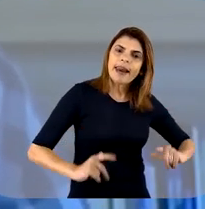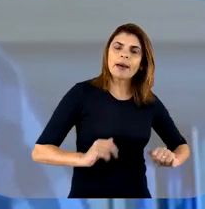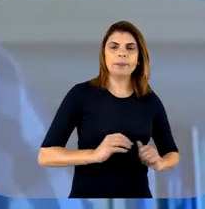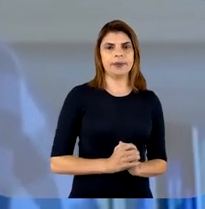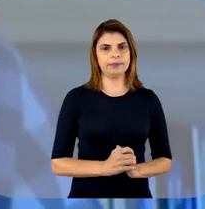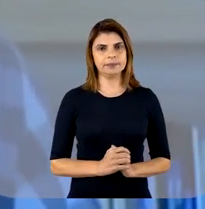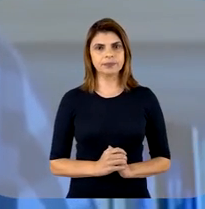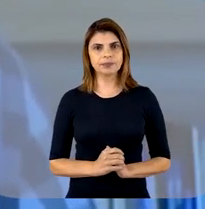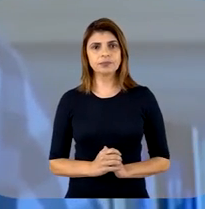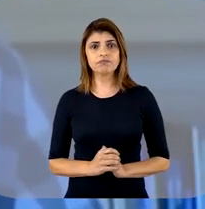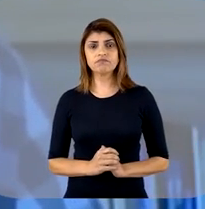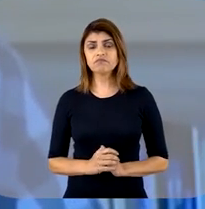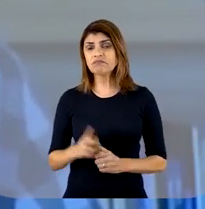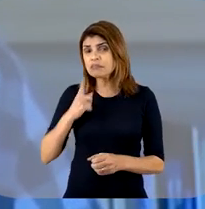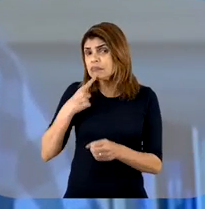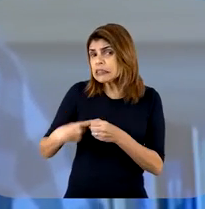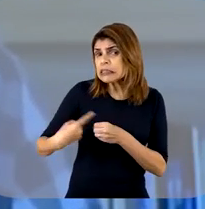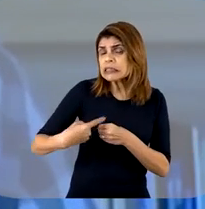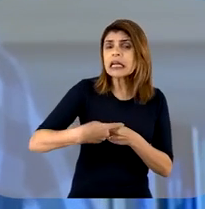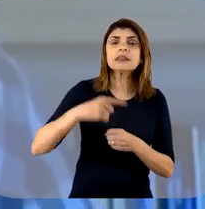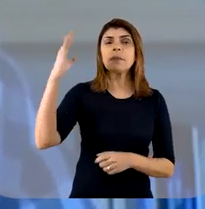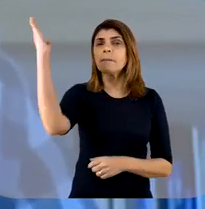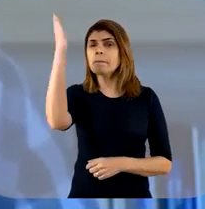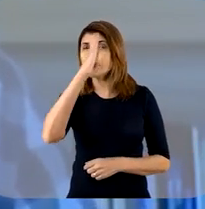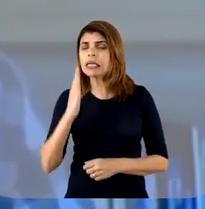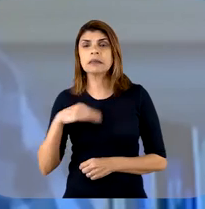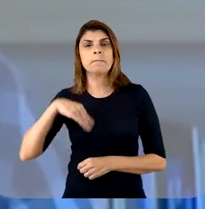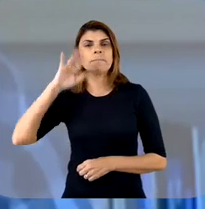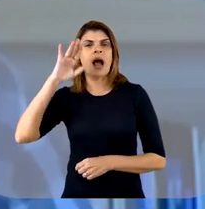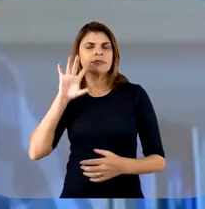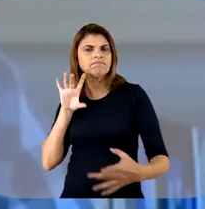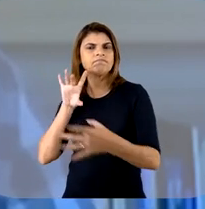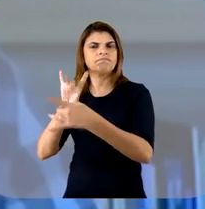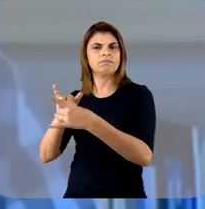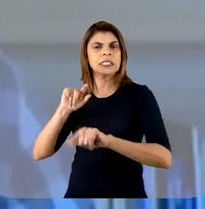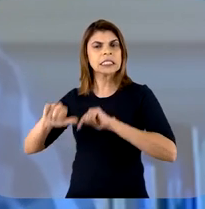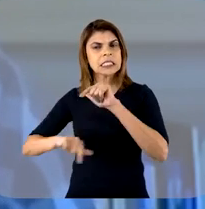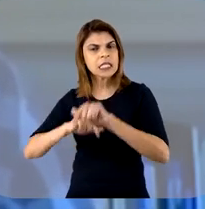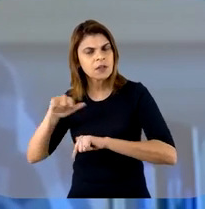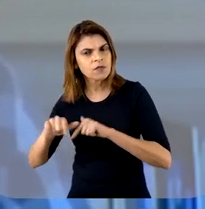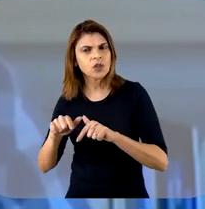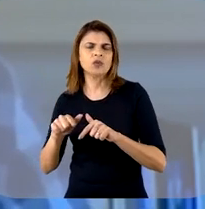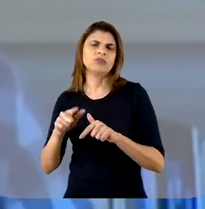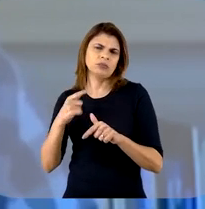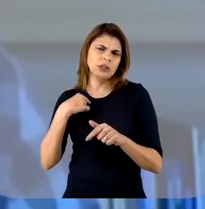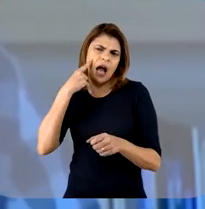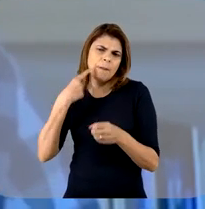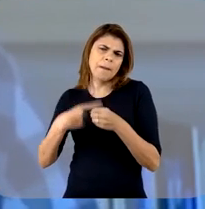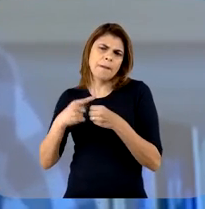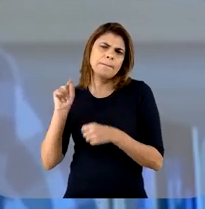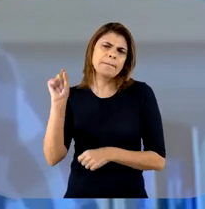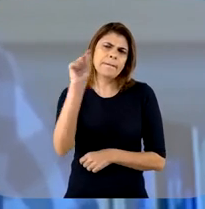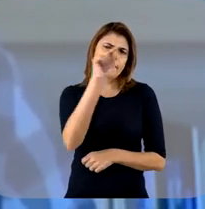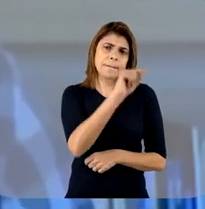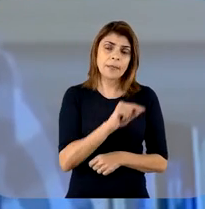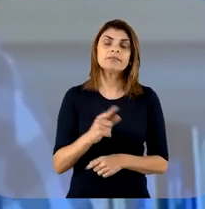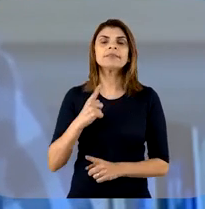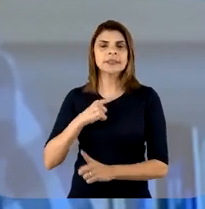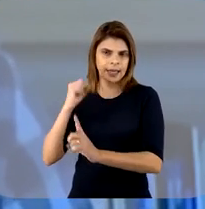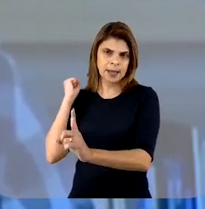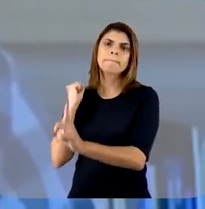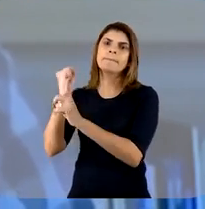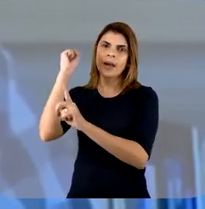Então, as cidades brasileiras, aquelas que são mais vinculadas à atividade de serviços e que são muitas, elas são